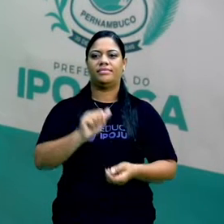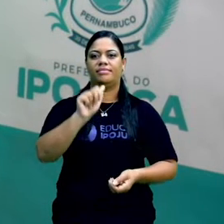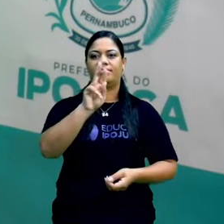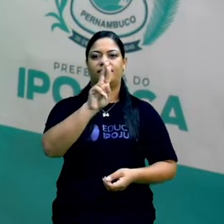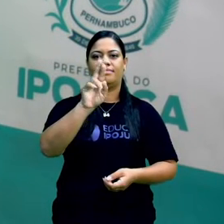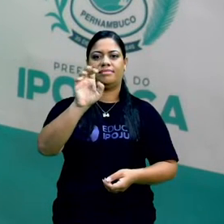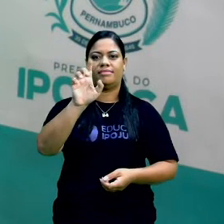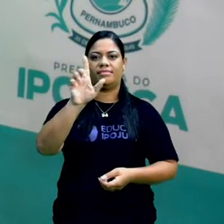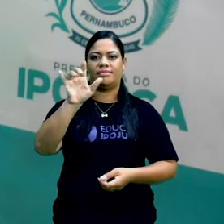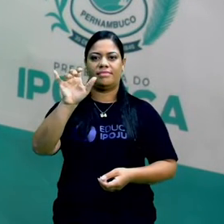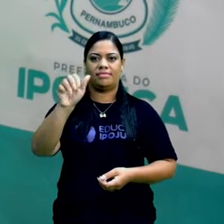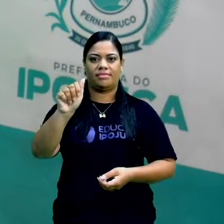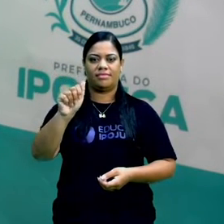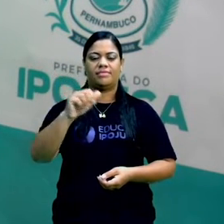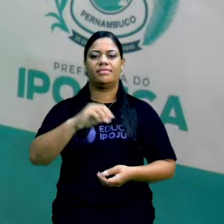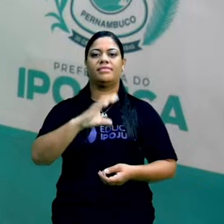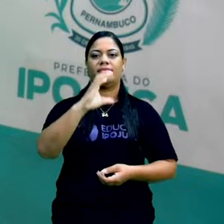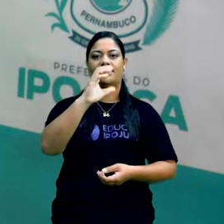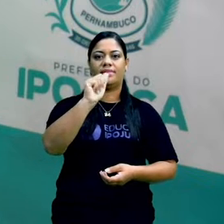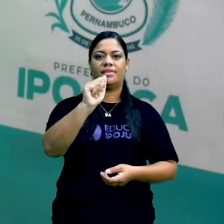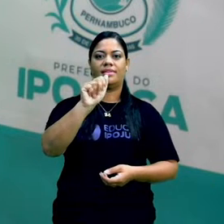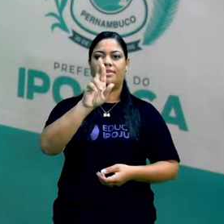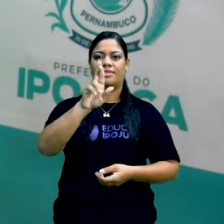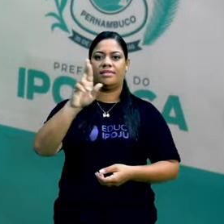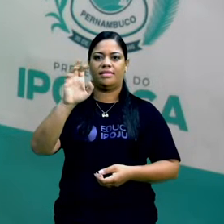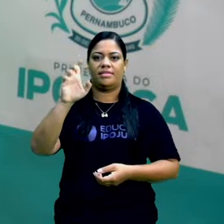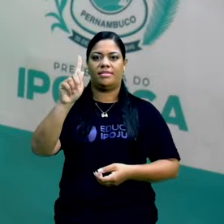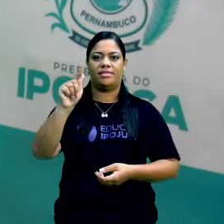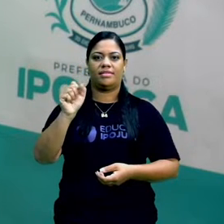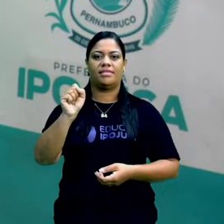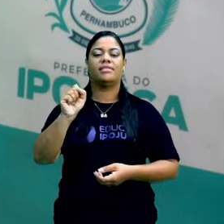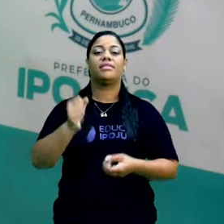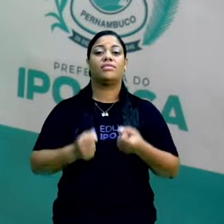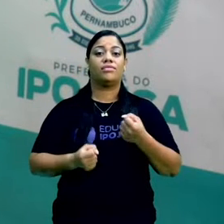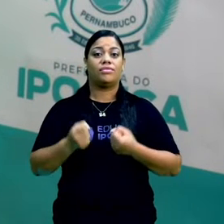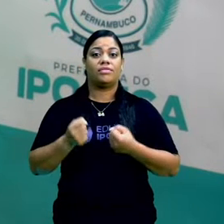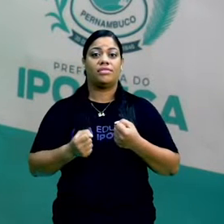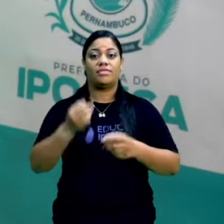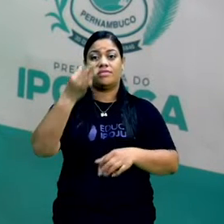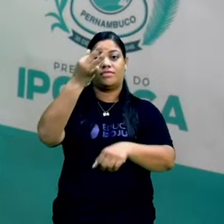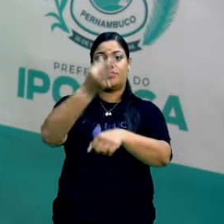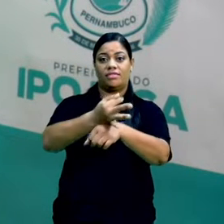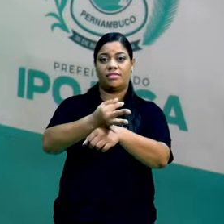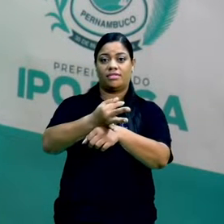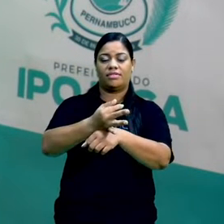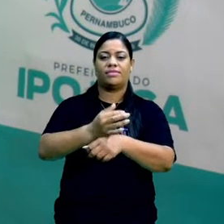arrelia, carregar, corrida, ferro,